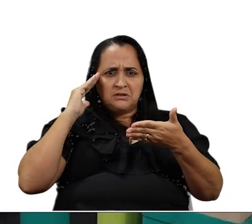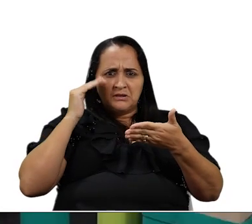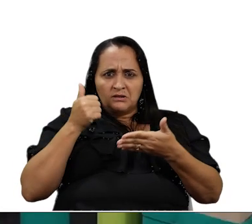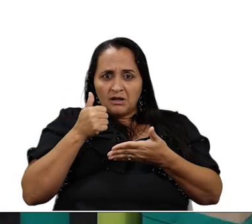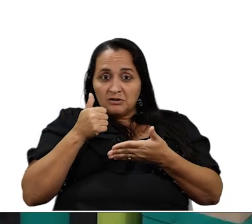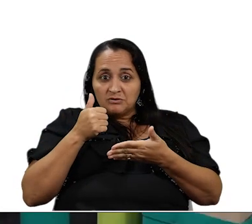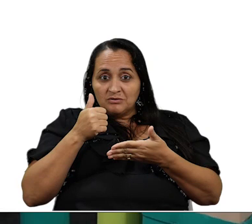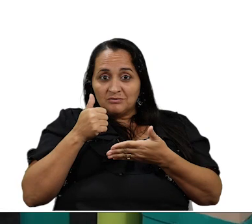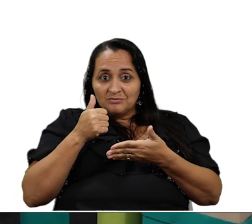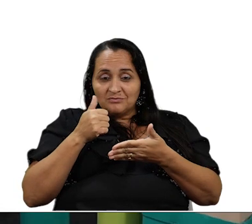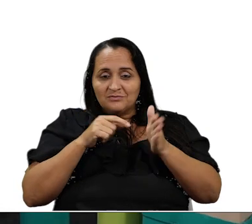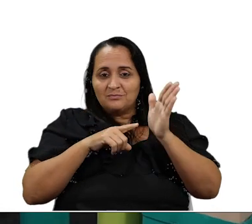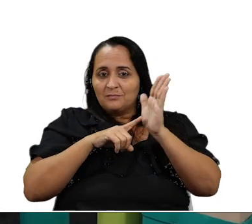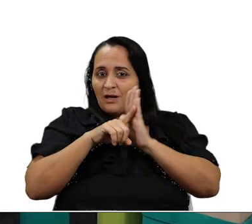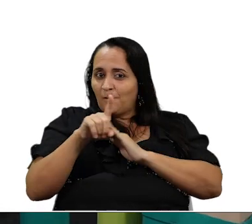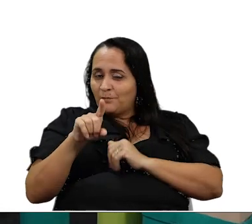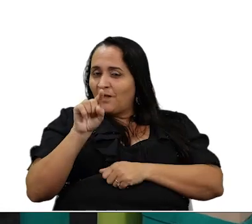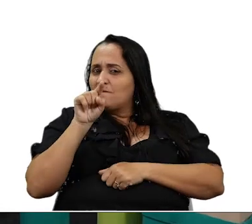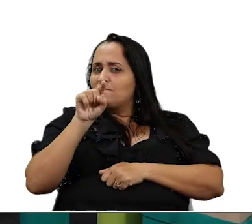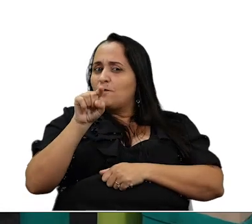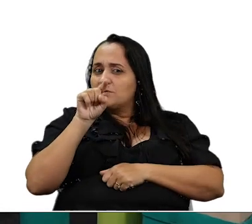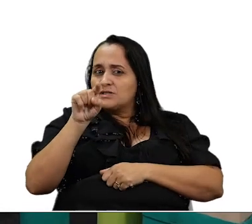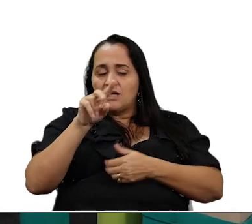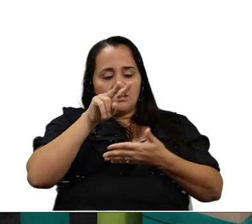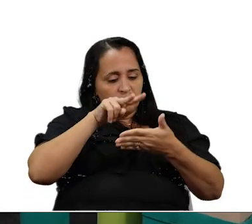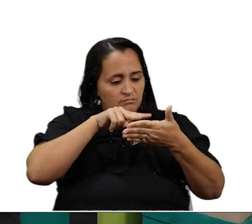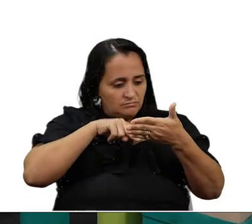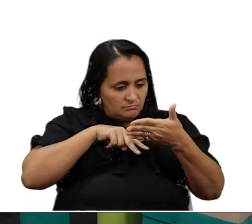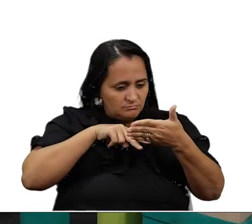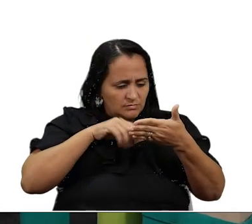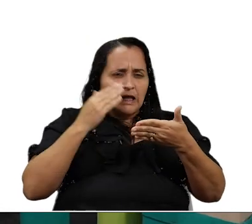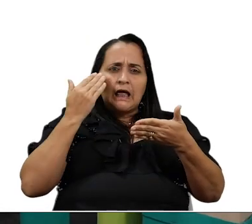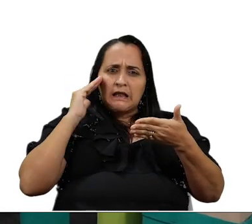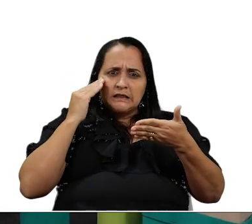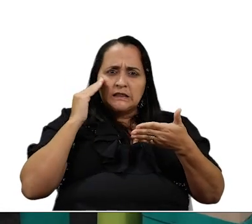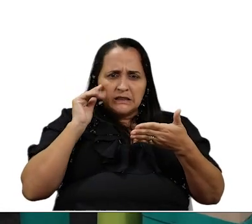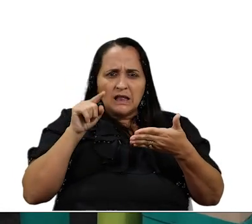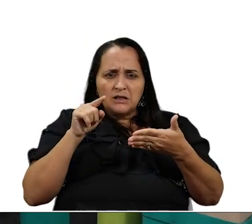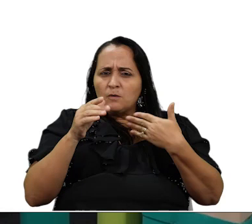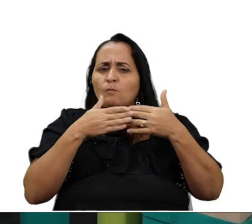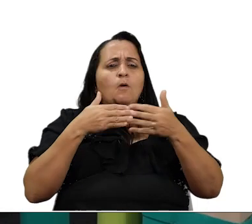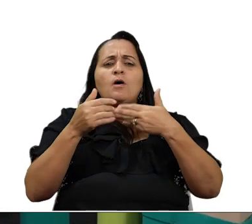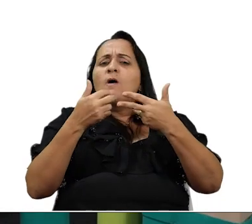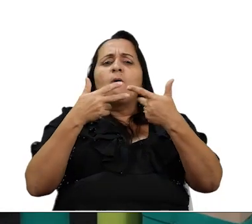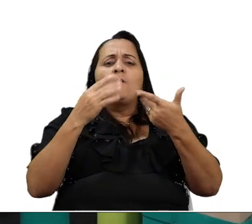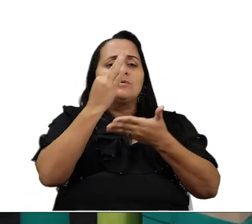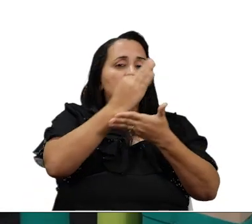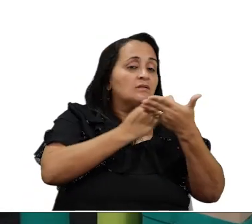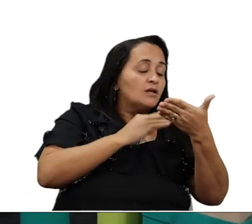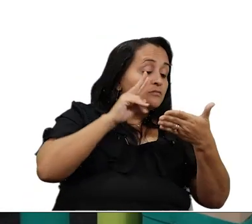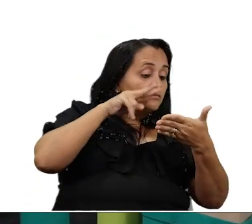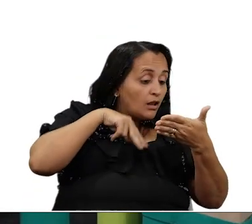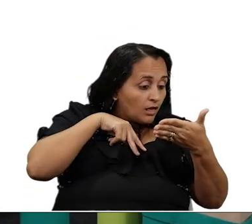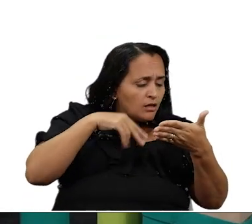Ouça de novo o que eu falei. Você entende o que lê? Bem, entender o que fala é muito